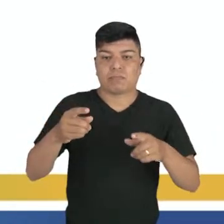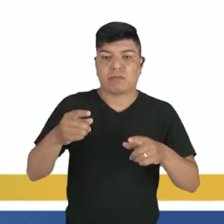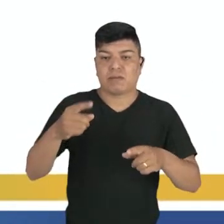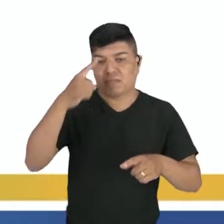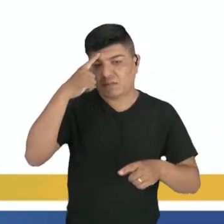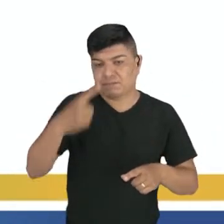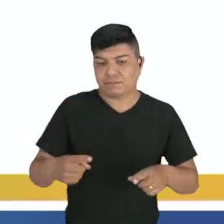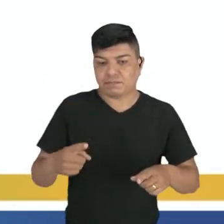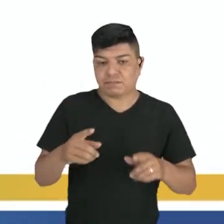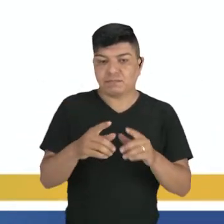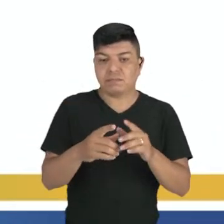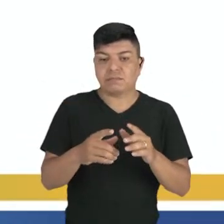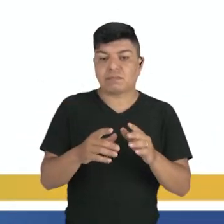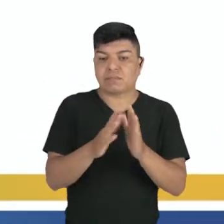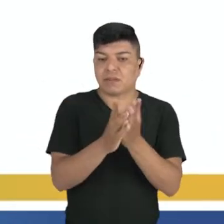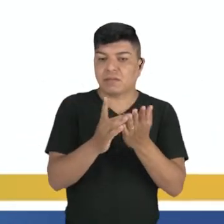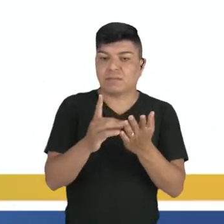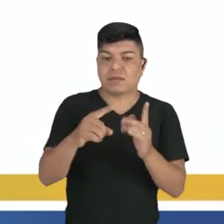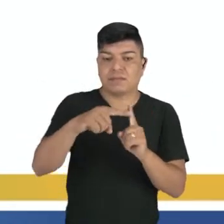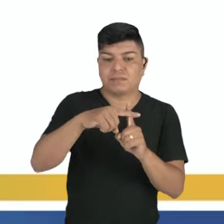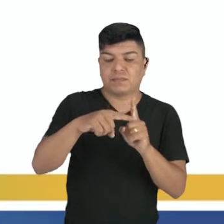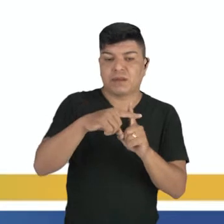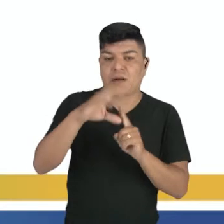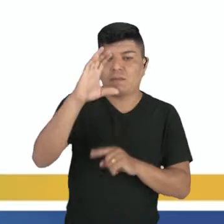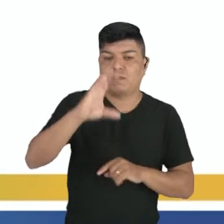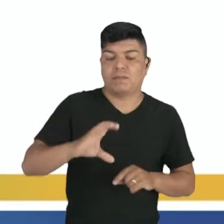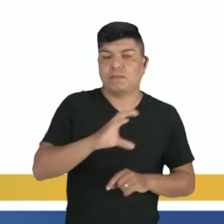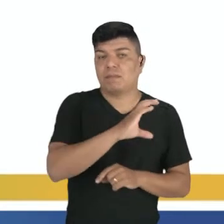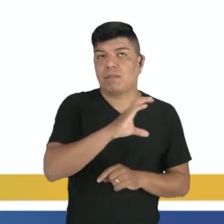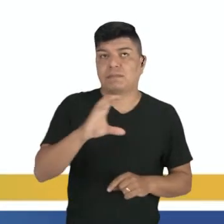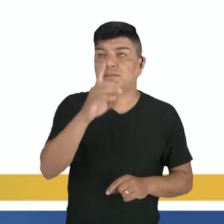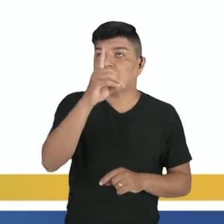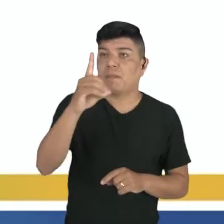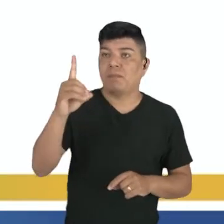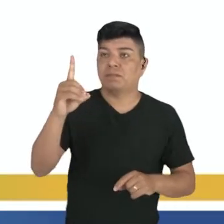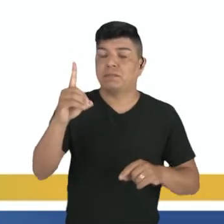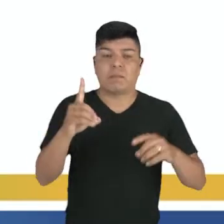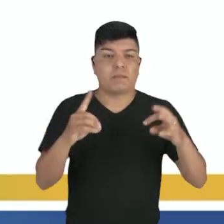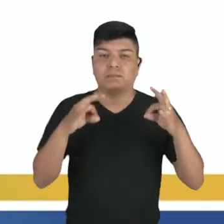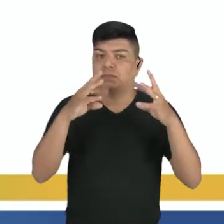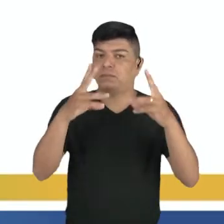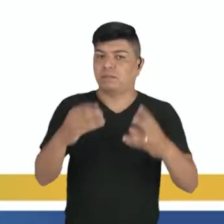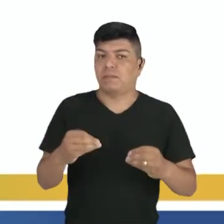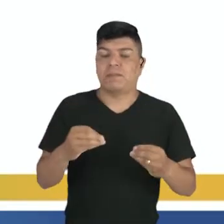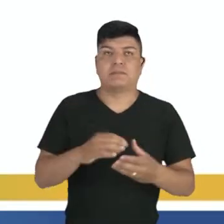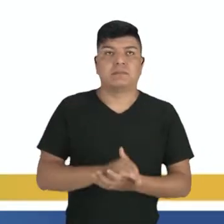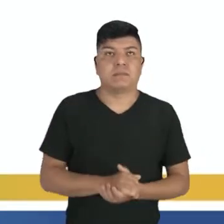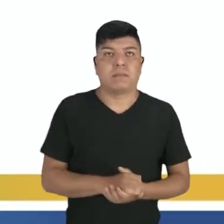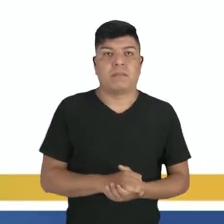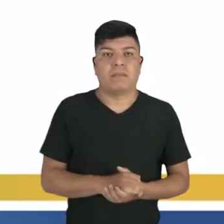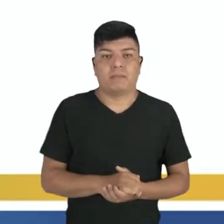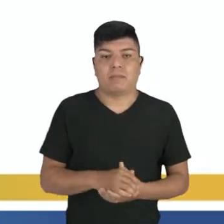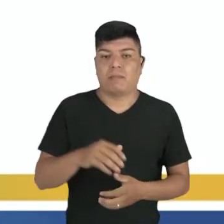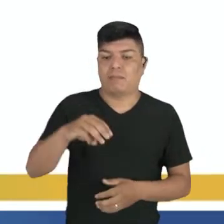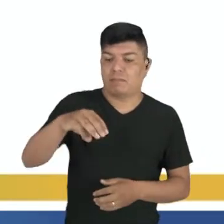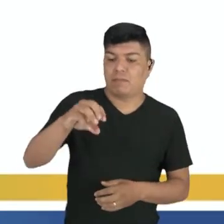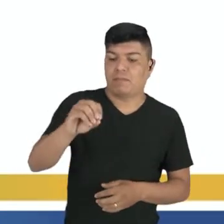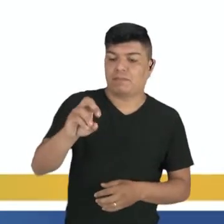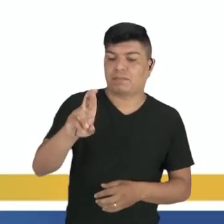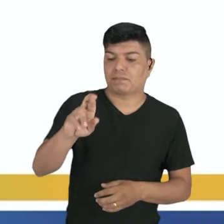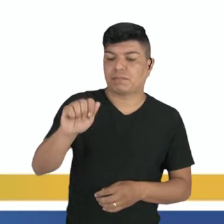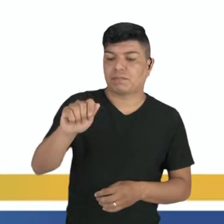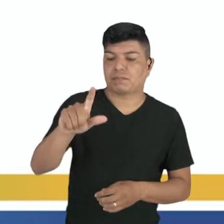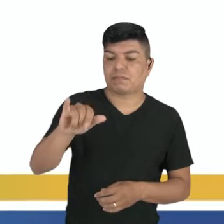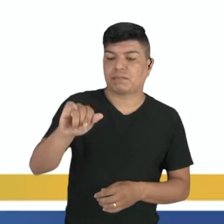Católica, da visão teocêntrica do mundo, ou seja, Deus ali no centro de tudo, e do moralismo religioso